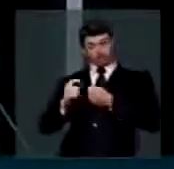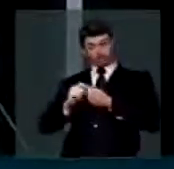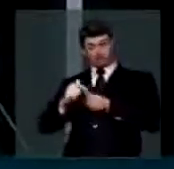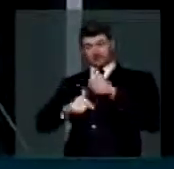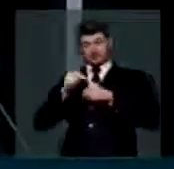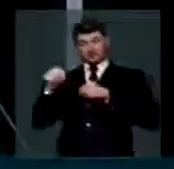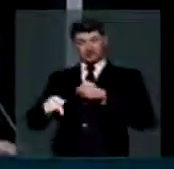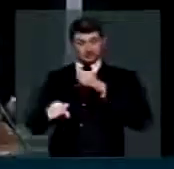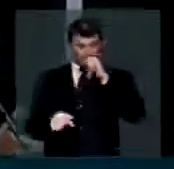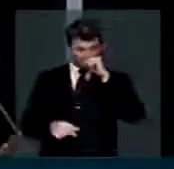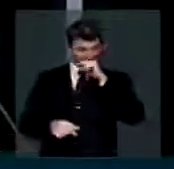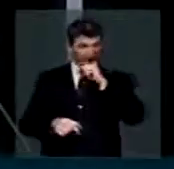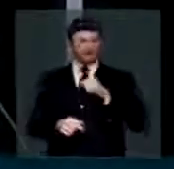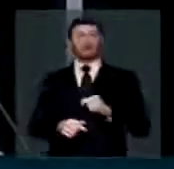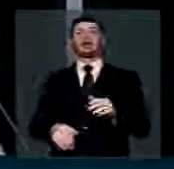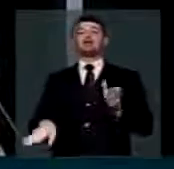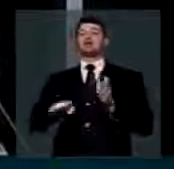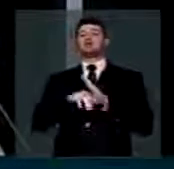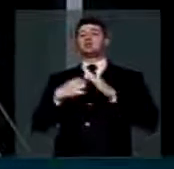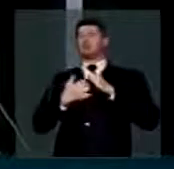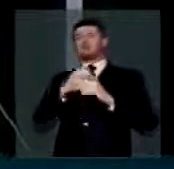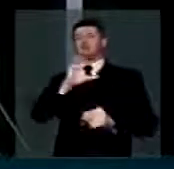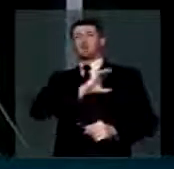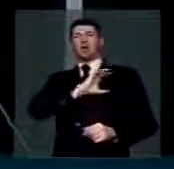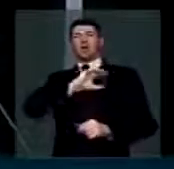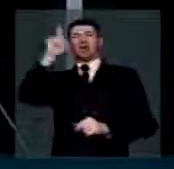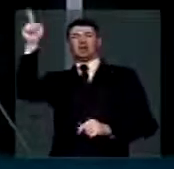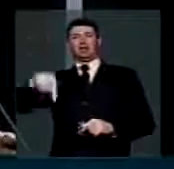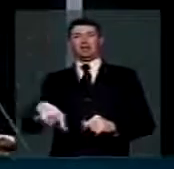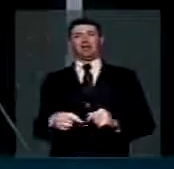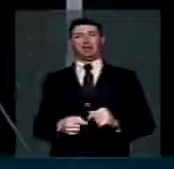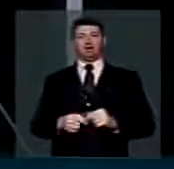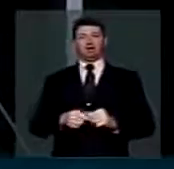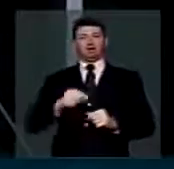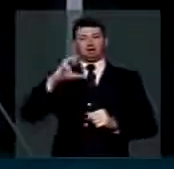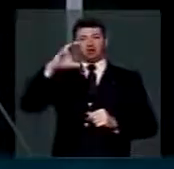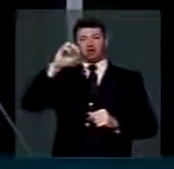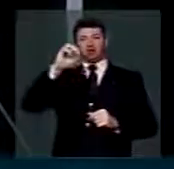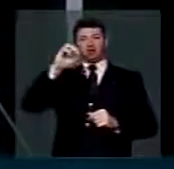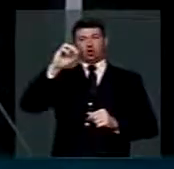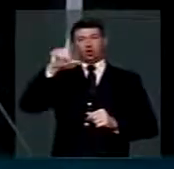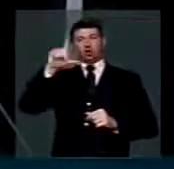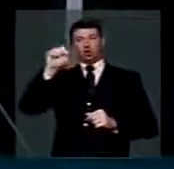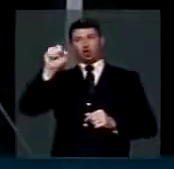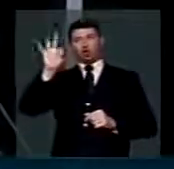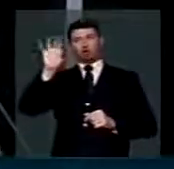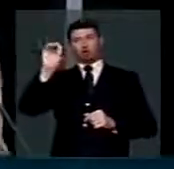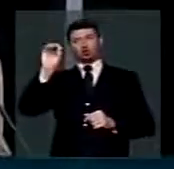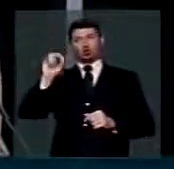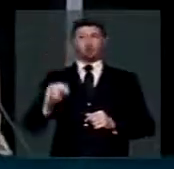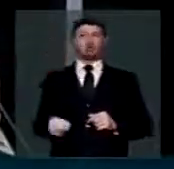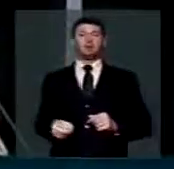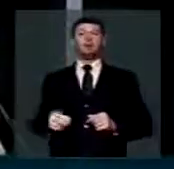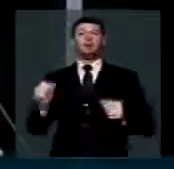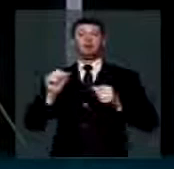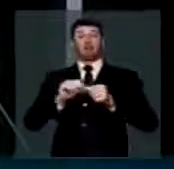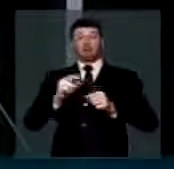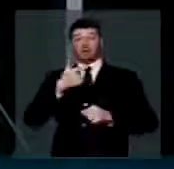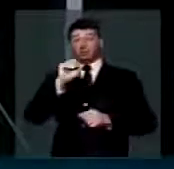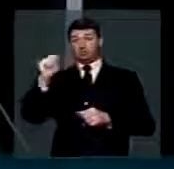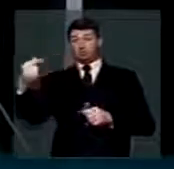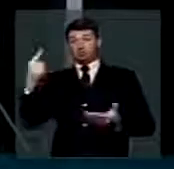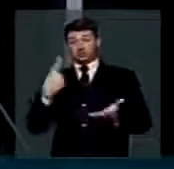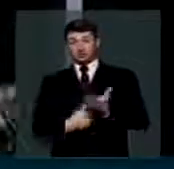empreendimento. Apareceu uma empresa canadense chamada Colosso. Foi feito um acordo em